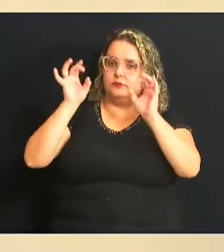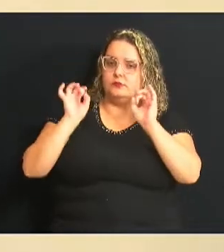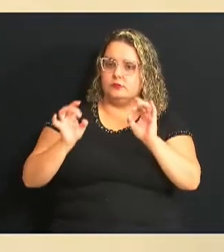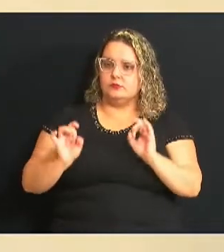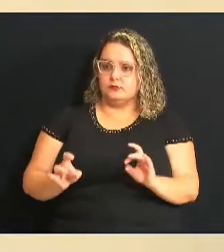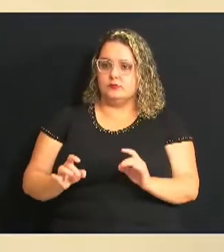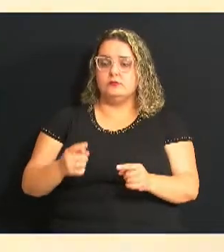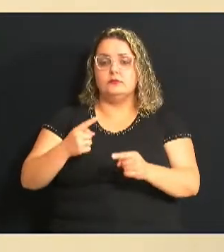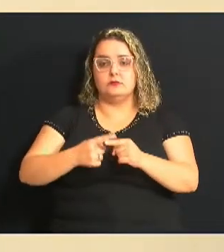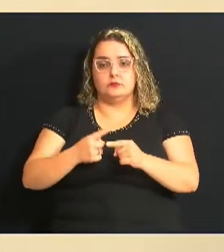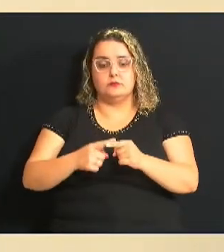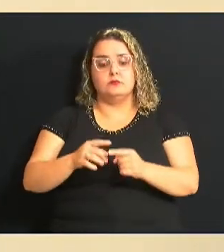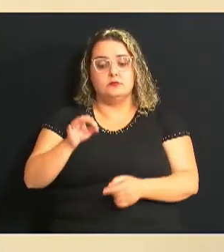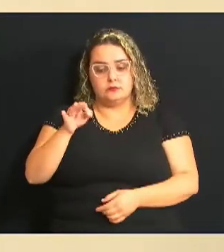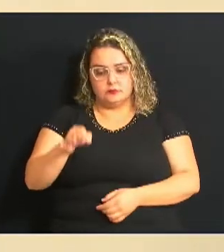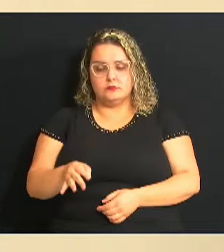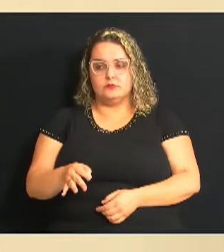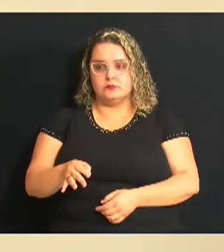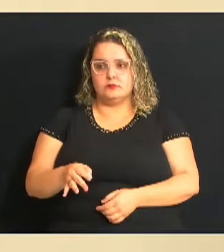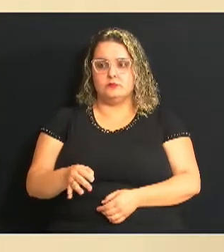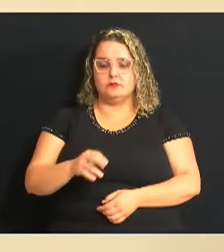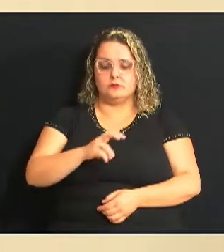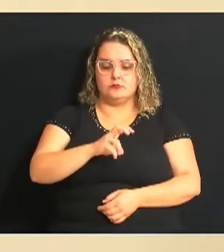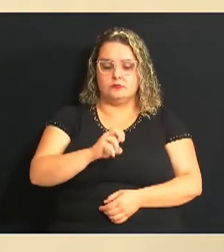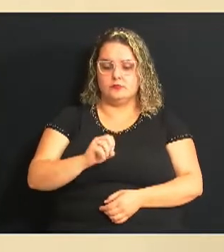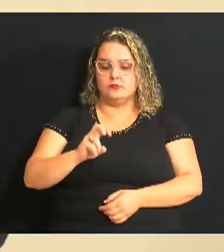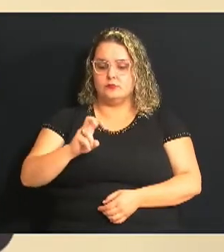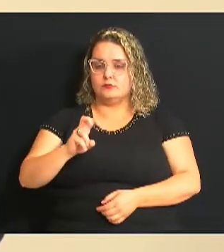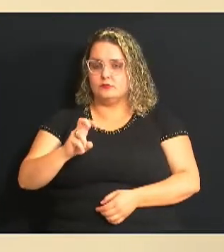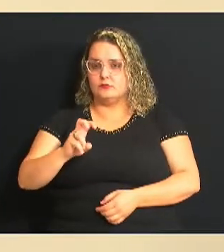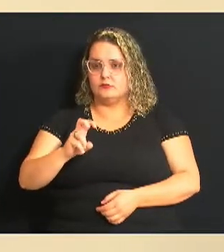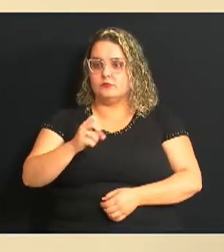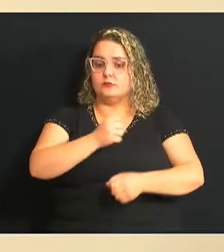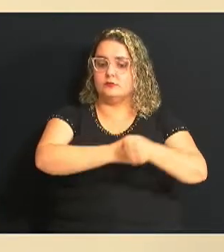porque exatamente há 505 anos,